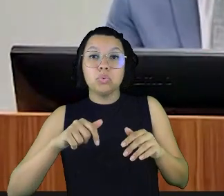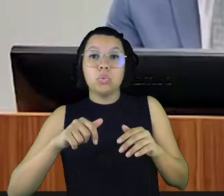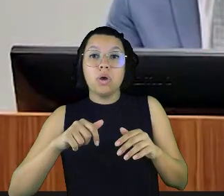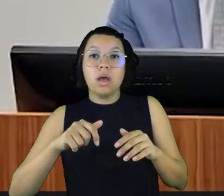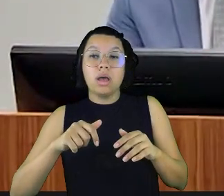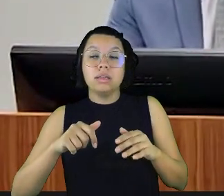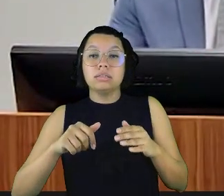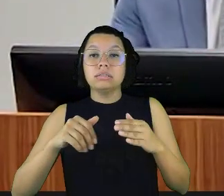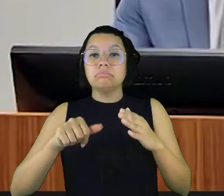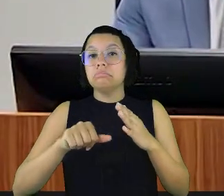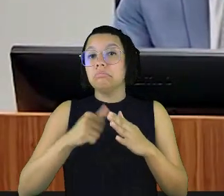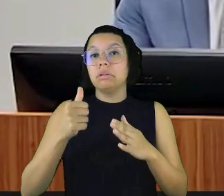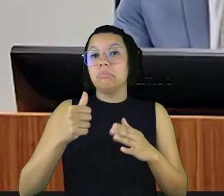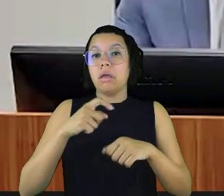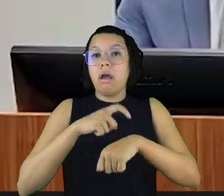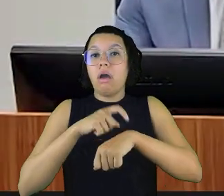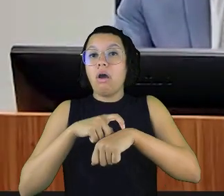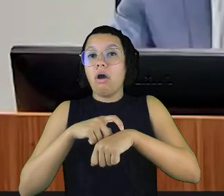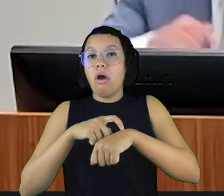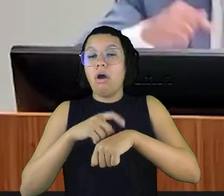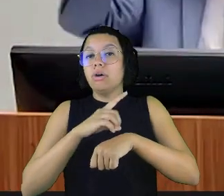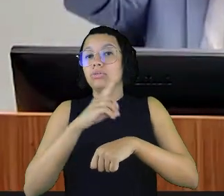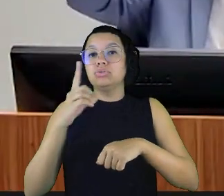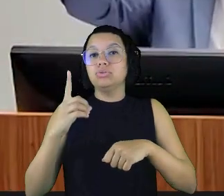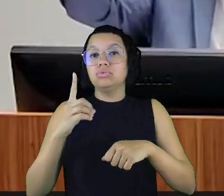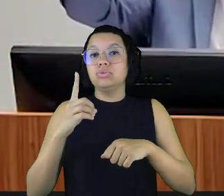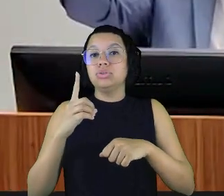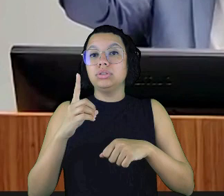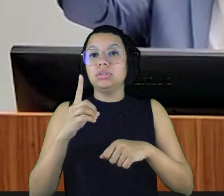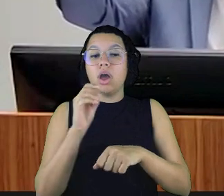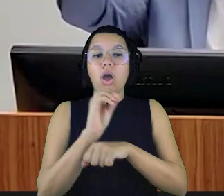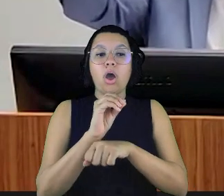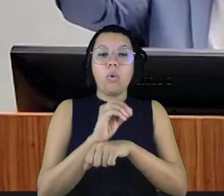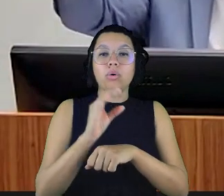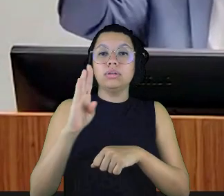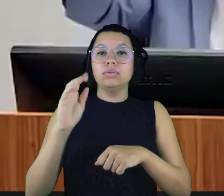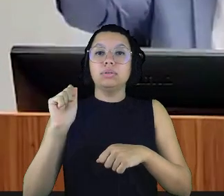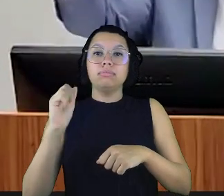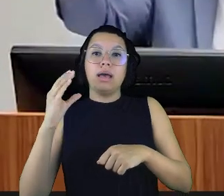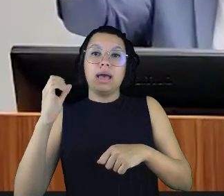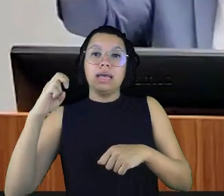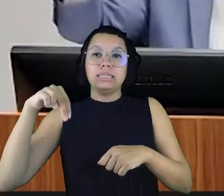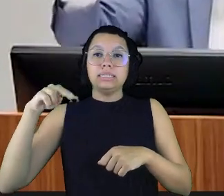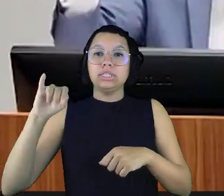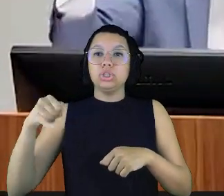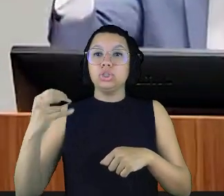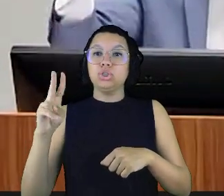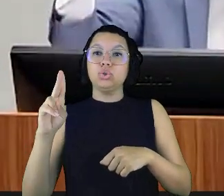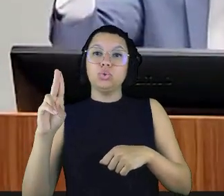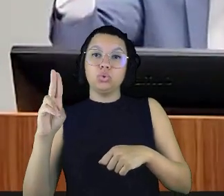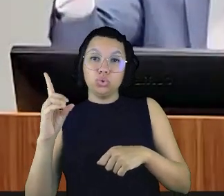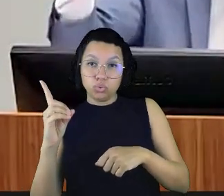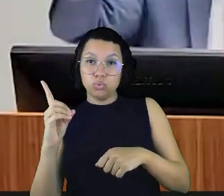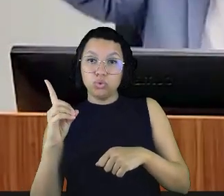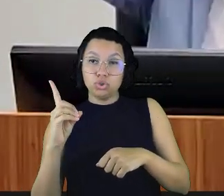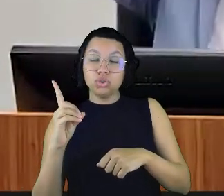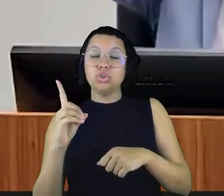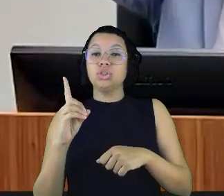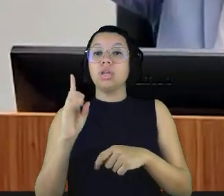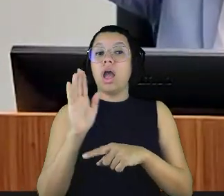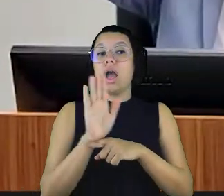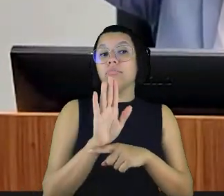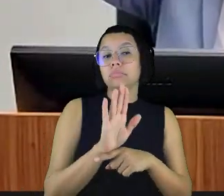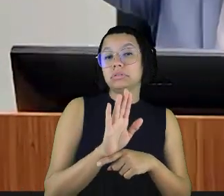cuidando de bacenjude de auxiliar de enfermagem, e nas outras horas do dia, ele